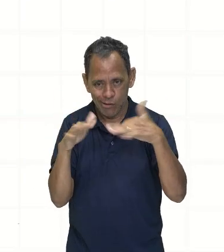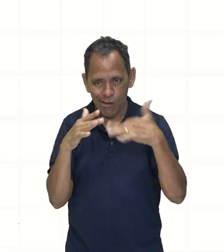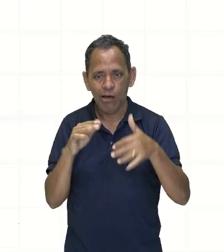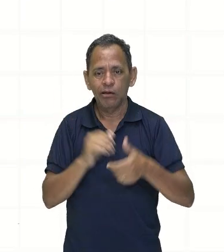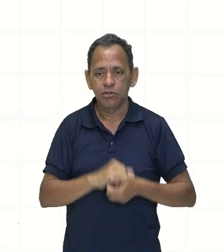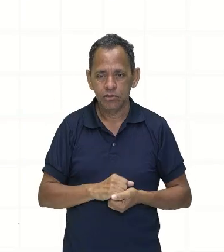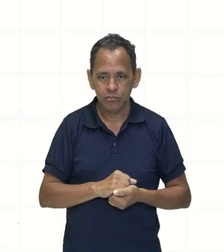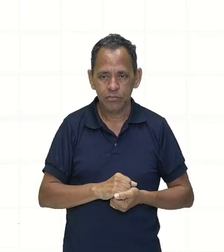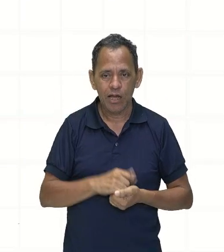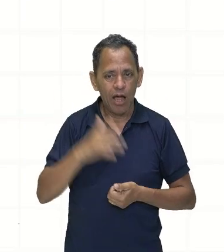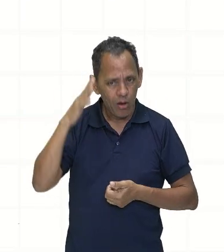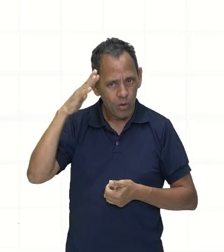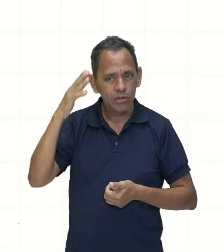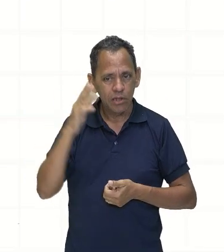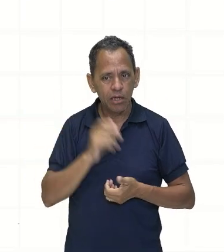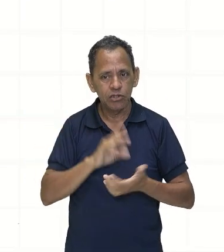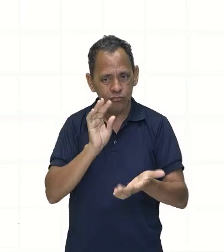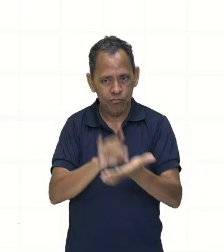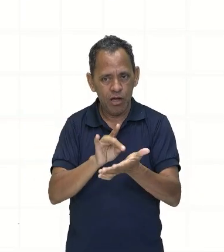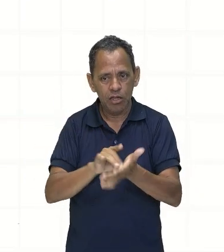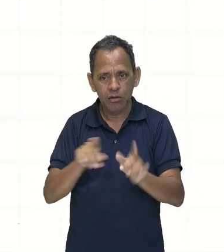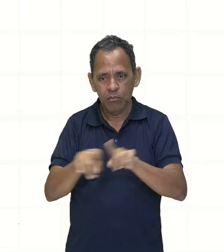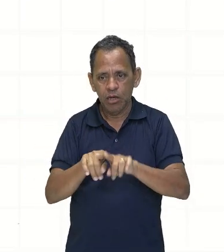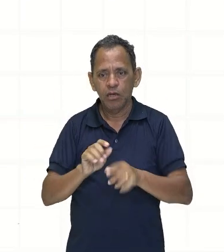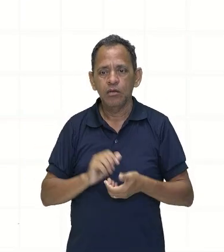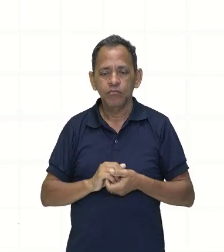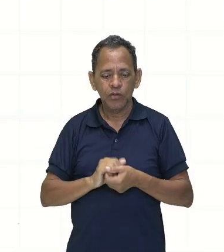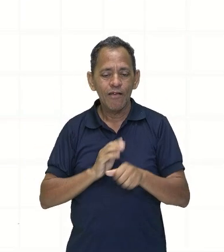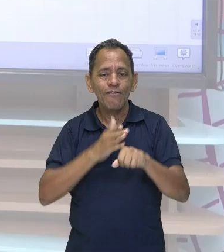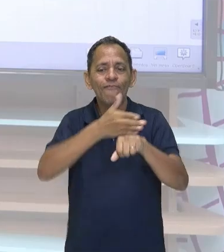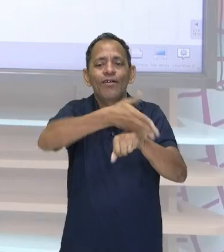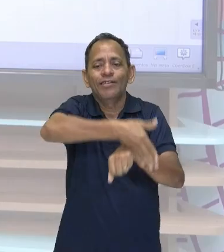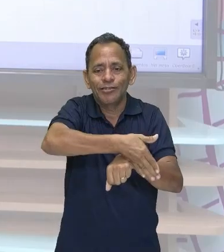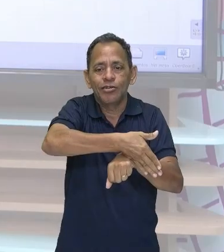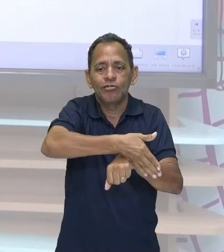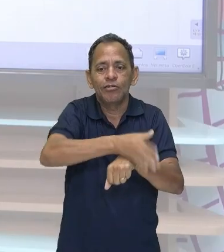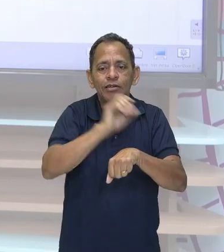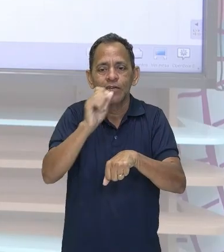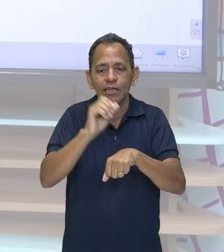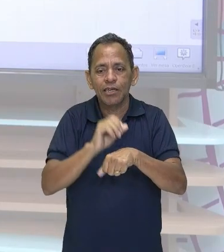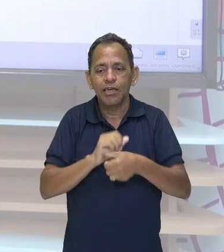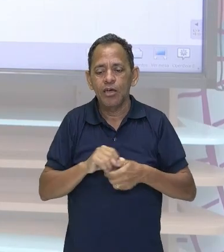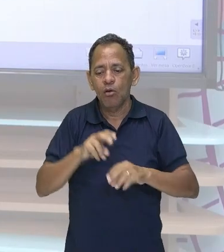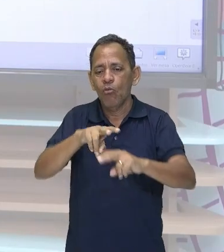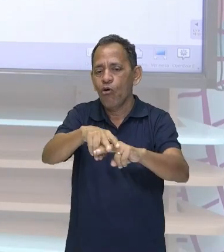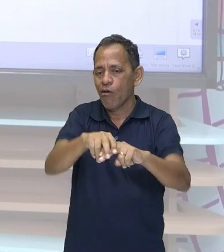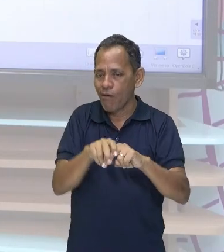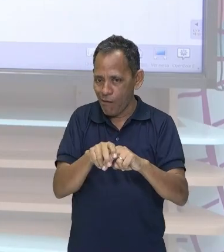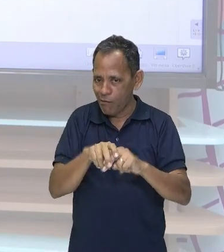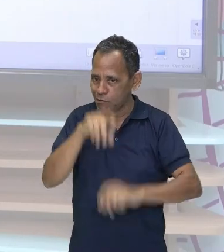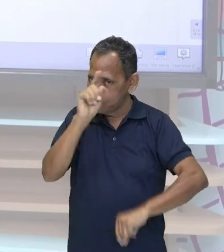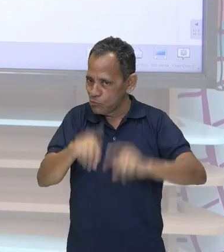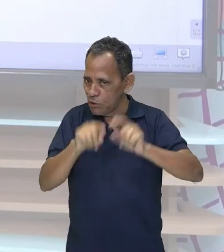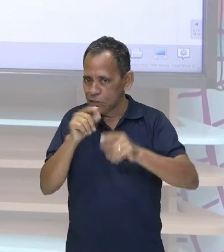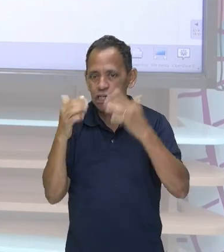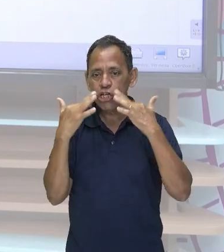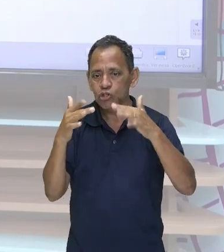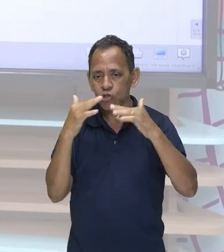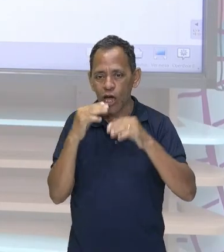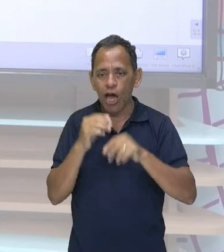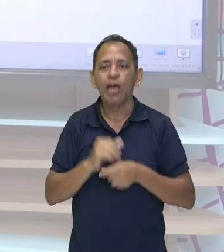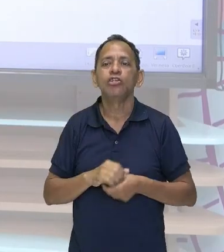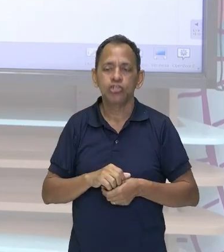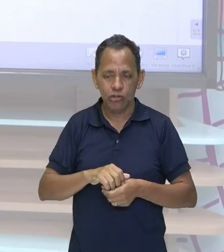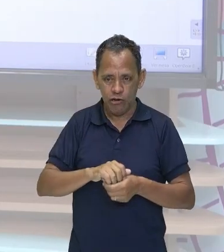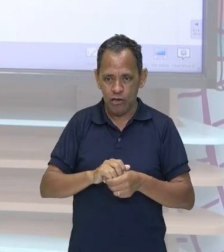geralmente esses conflitos eles ocorrem, essa invasão, justamente por conta desses recursos naturais minerais, né,